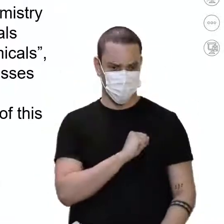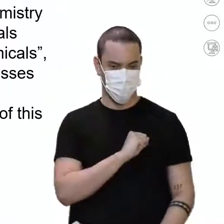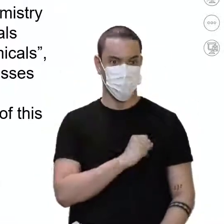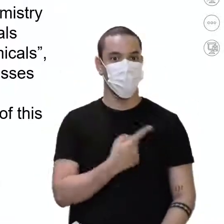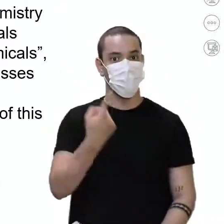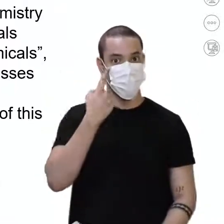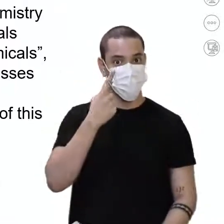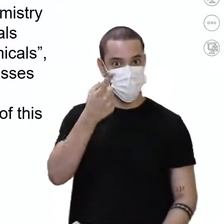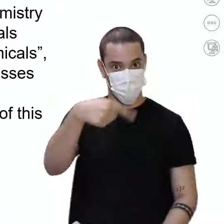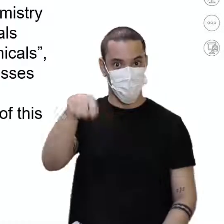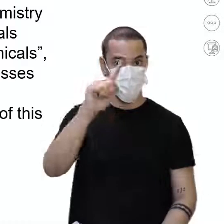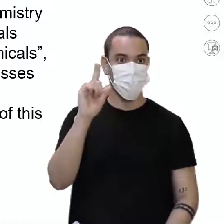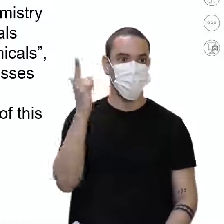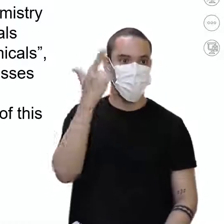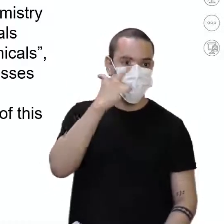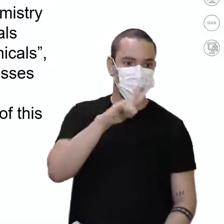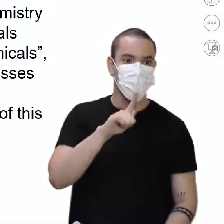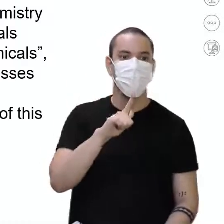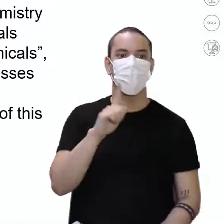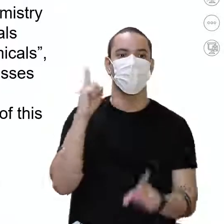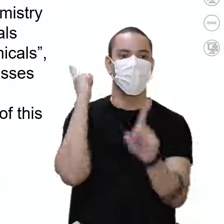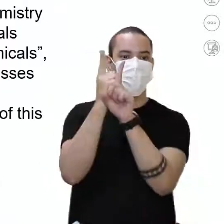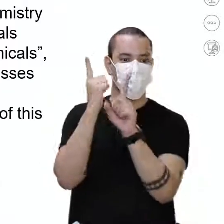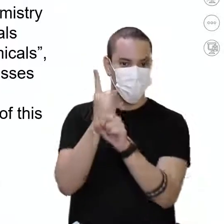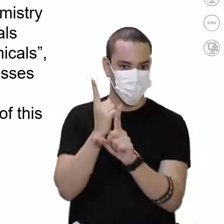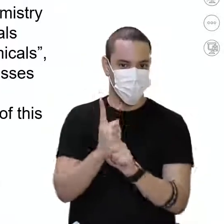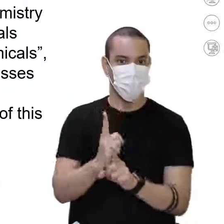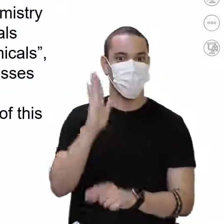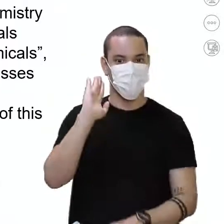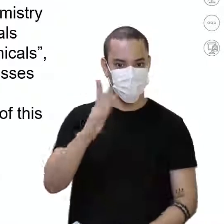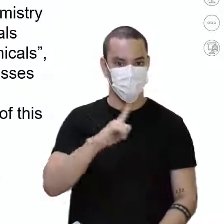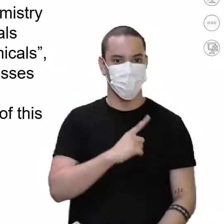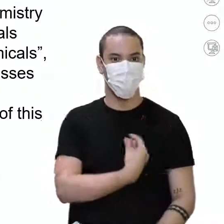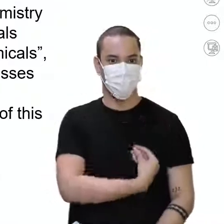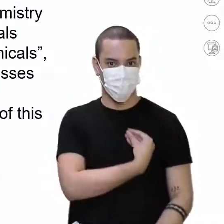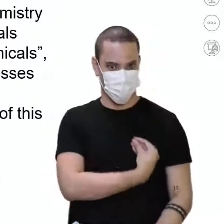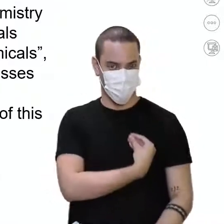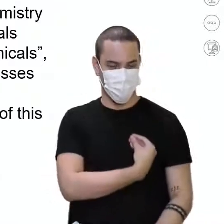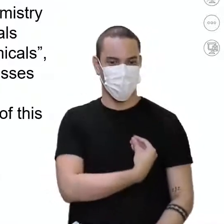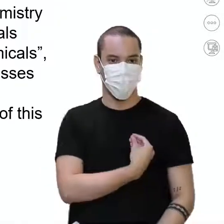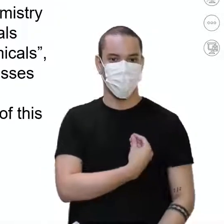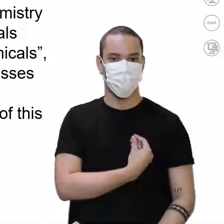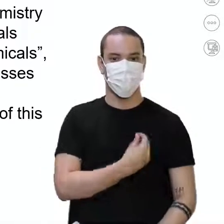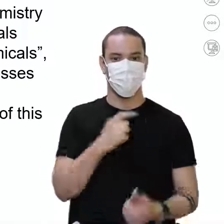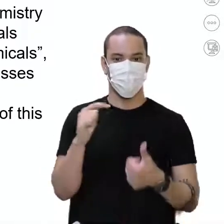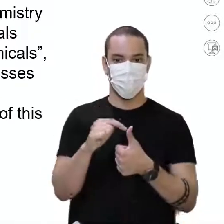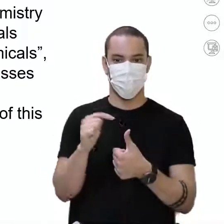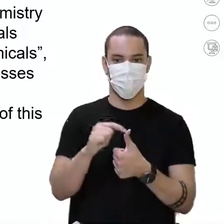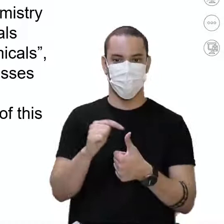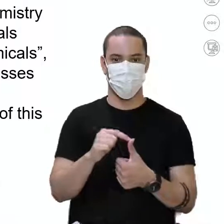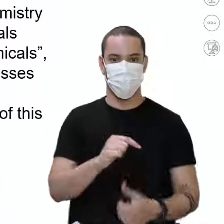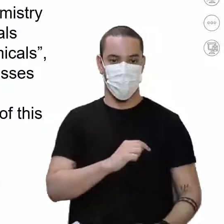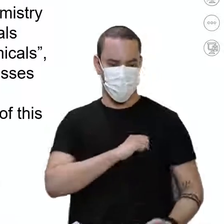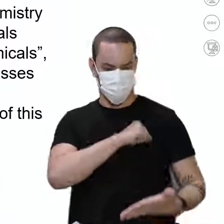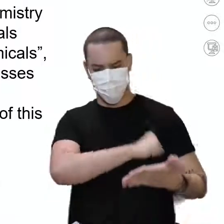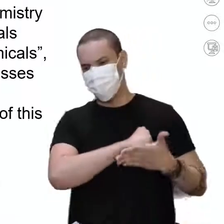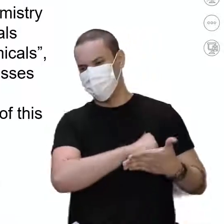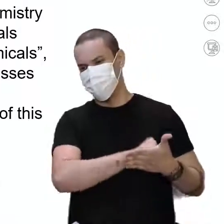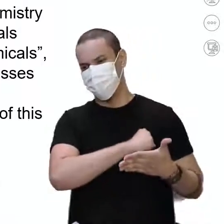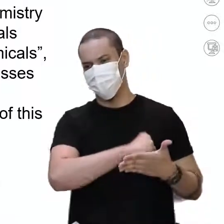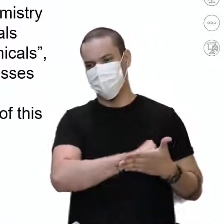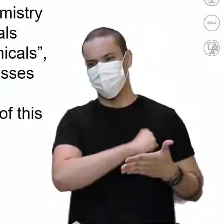ver se vocês conseguem identificar, se vocês já tiveram isso na vida. Um dia, racing heart, coração